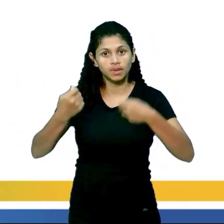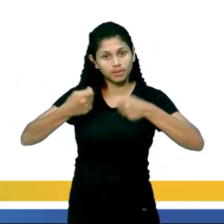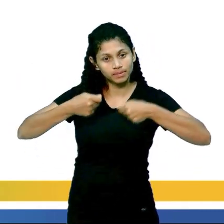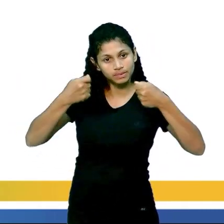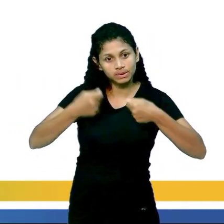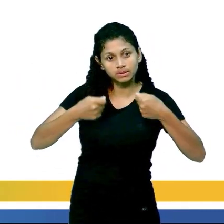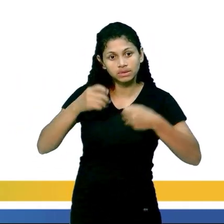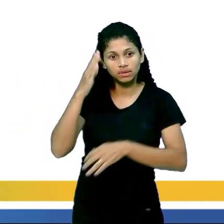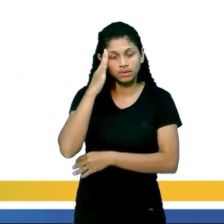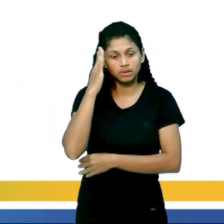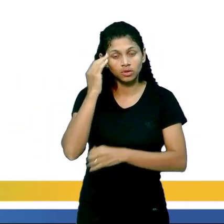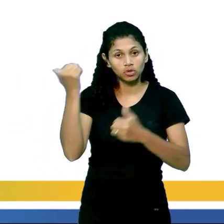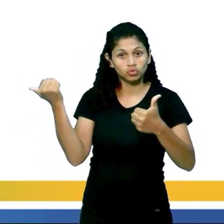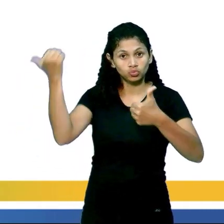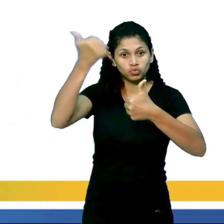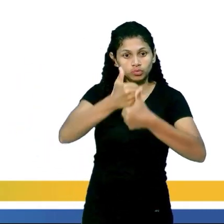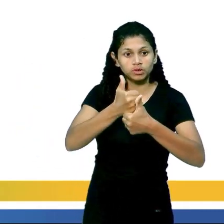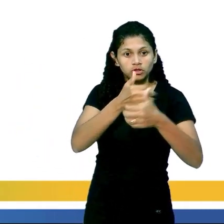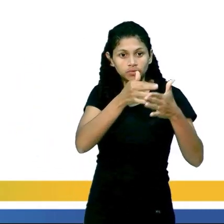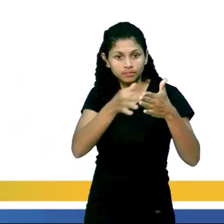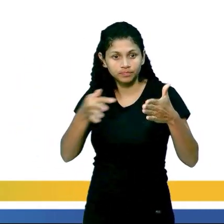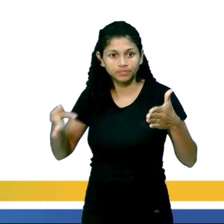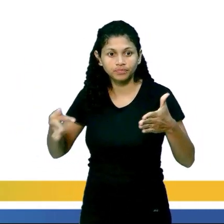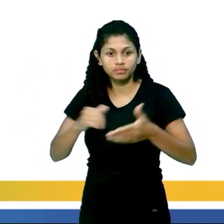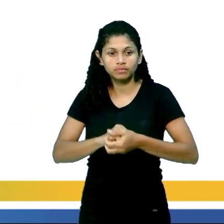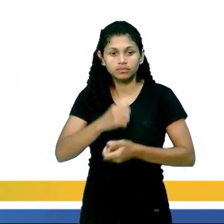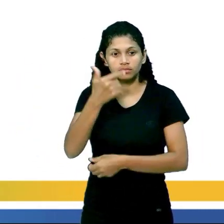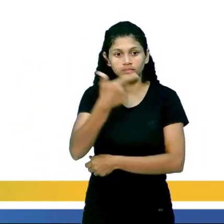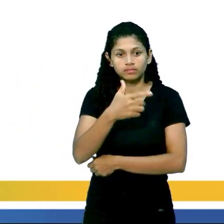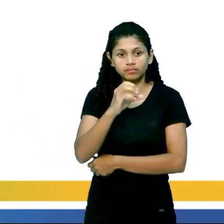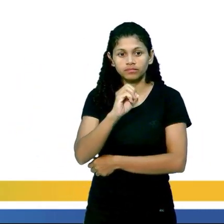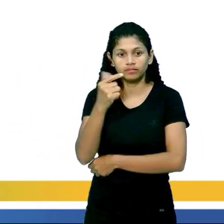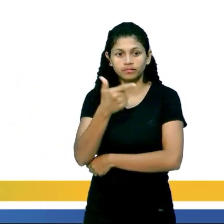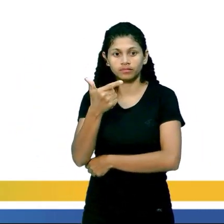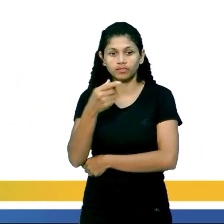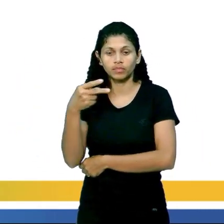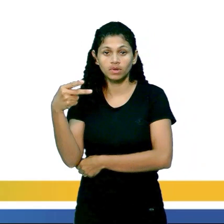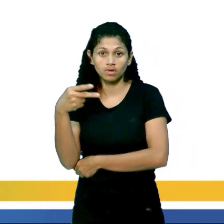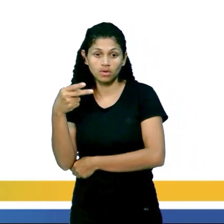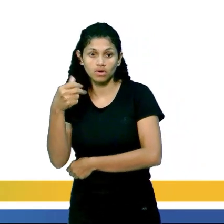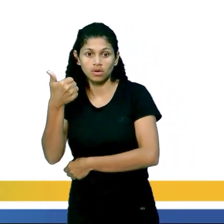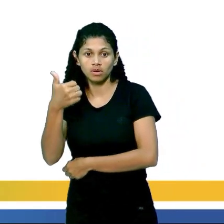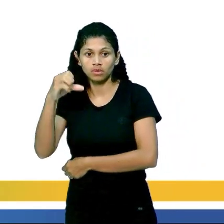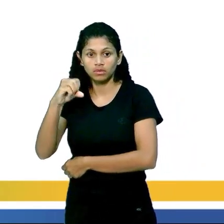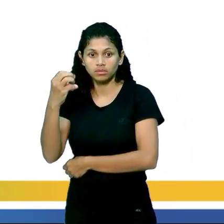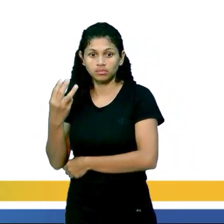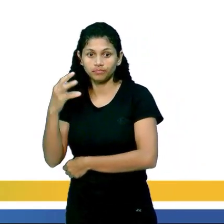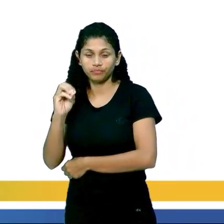igual a 1930 vezes N menos 1 vezes 4.